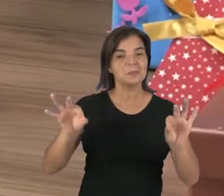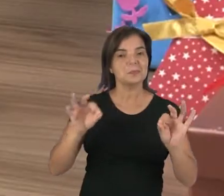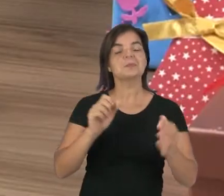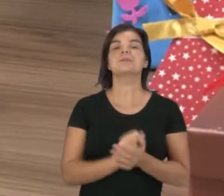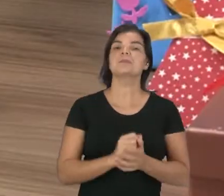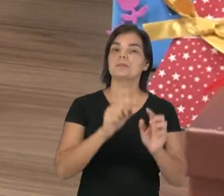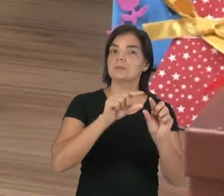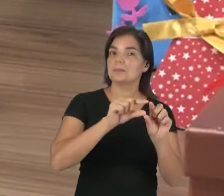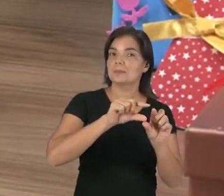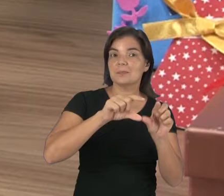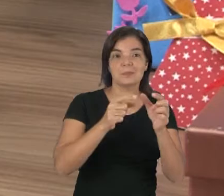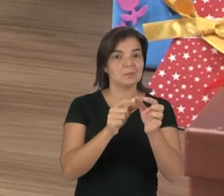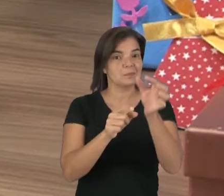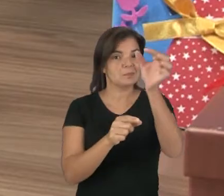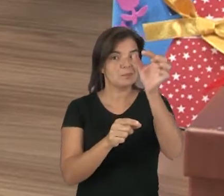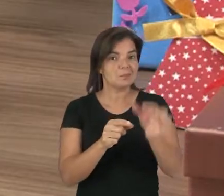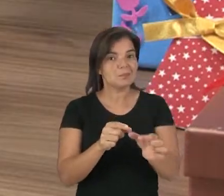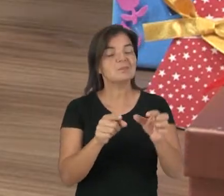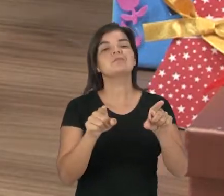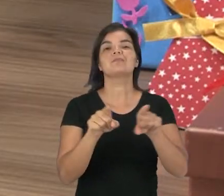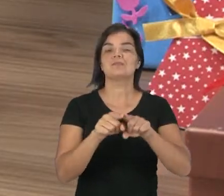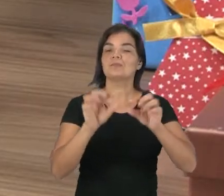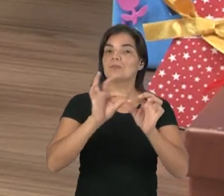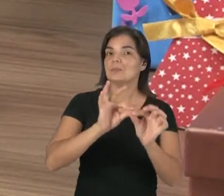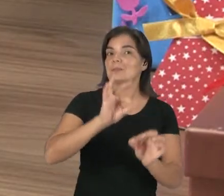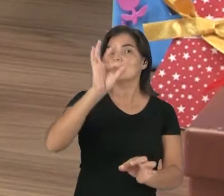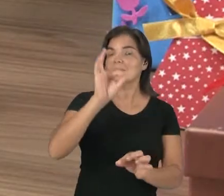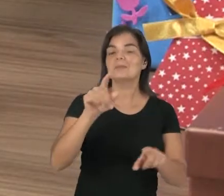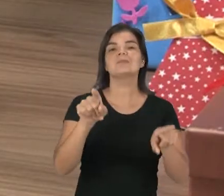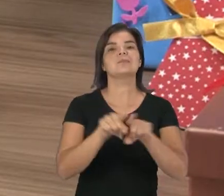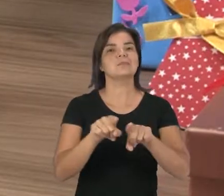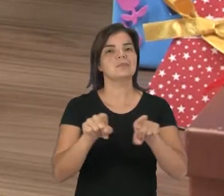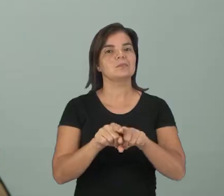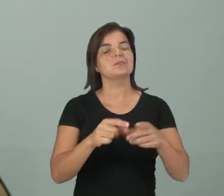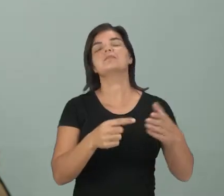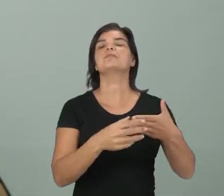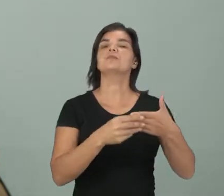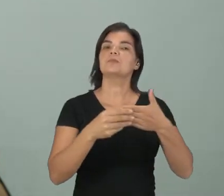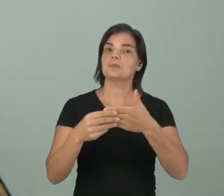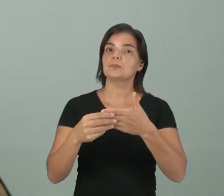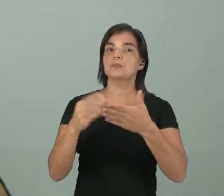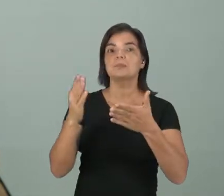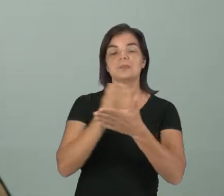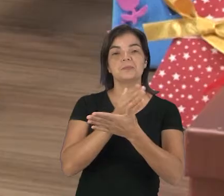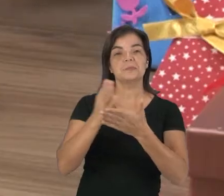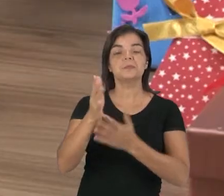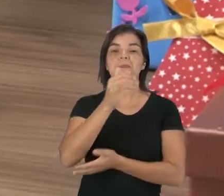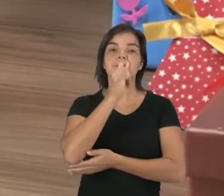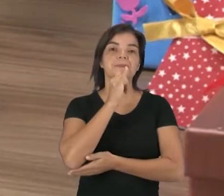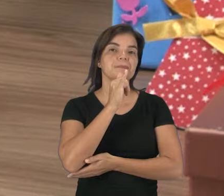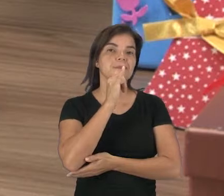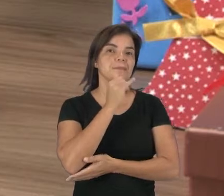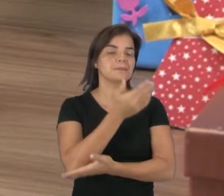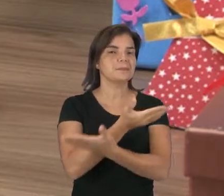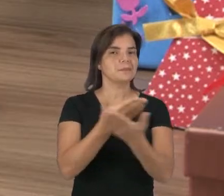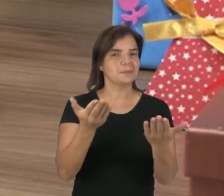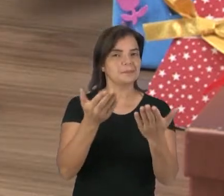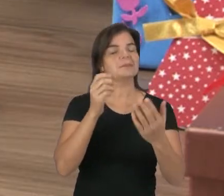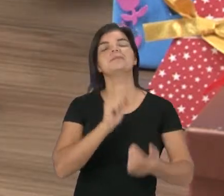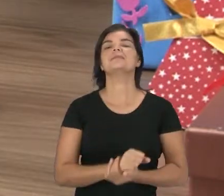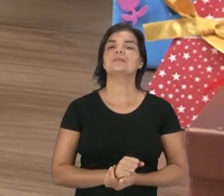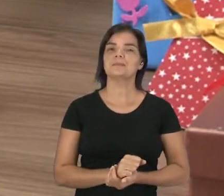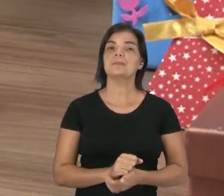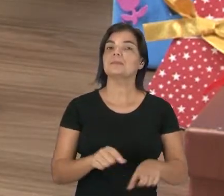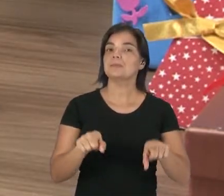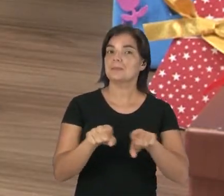elas possuem largura e elas possuem altura. E eu trouxe aqui alguns exemplos para vocês